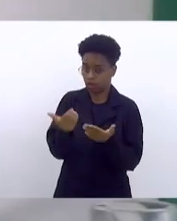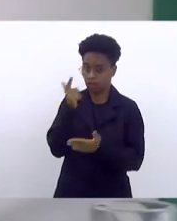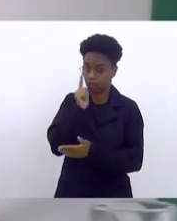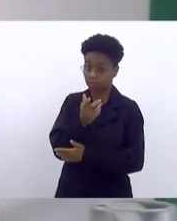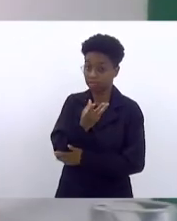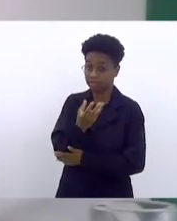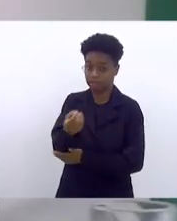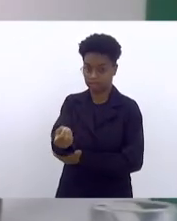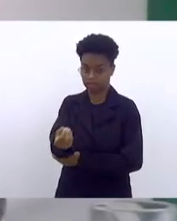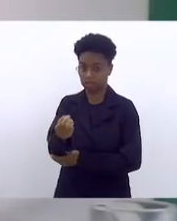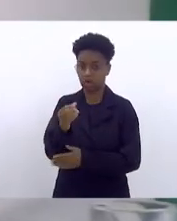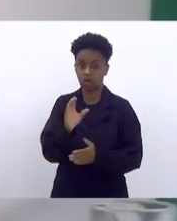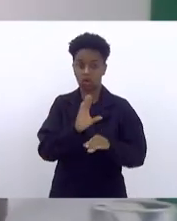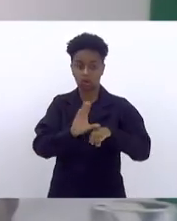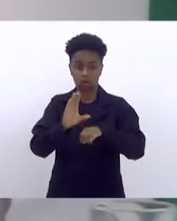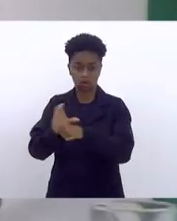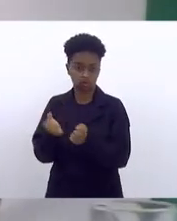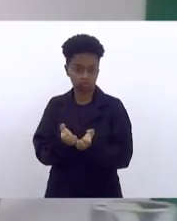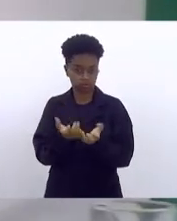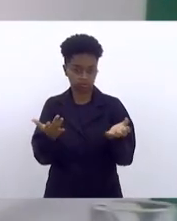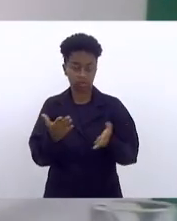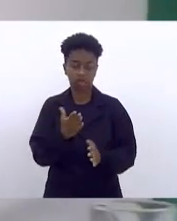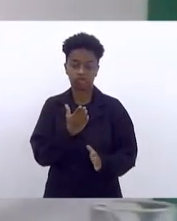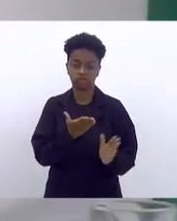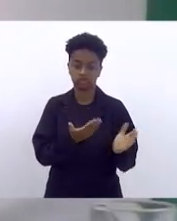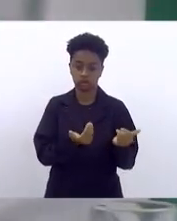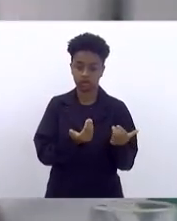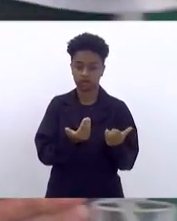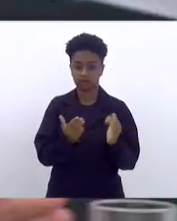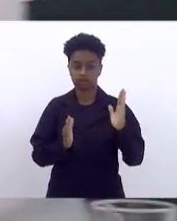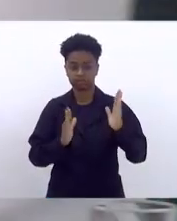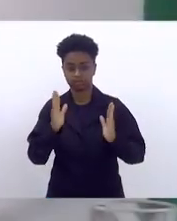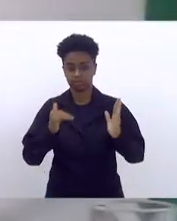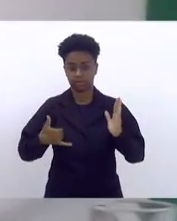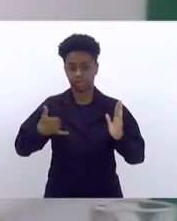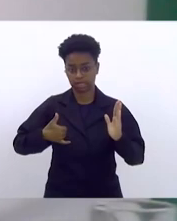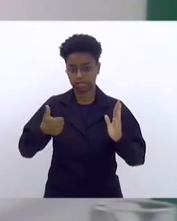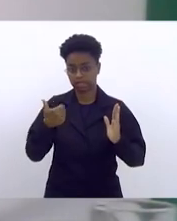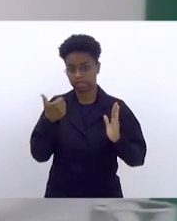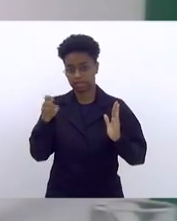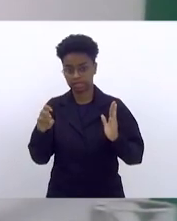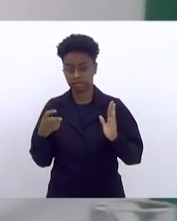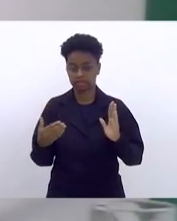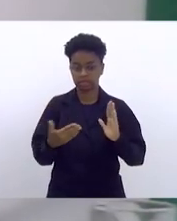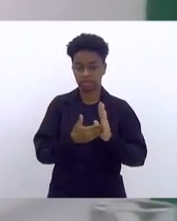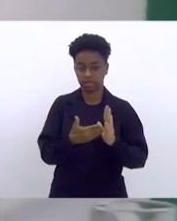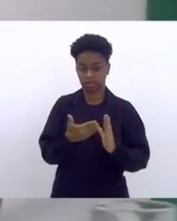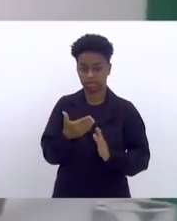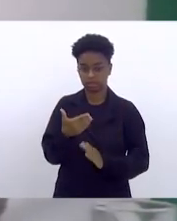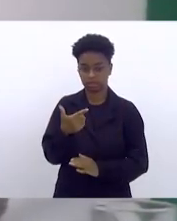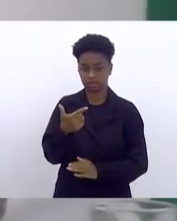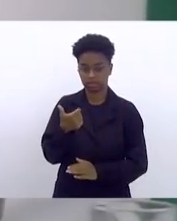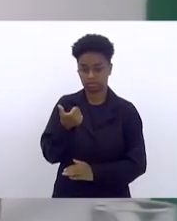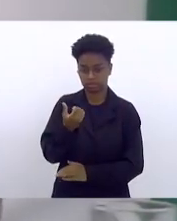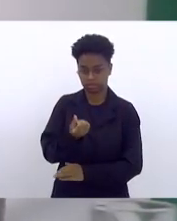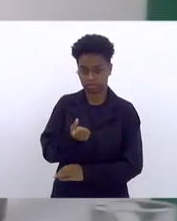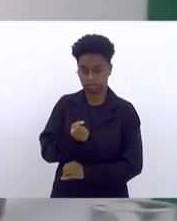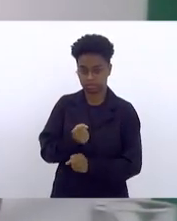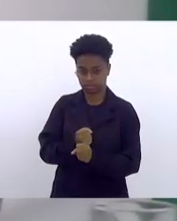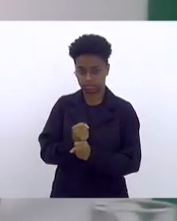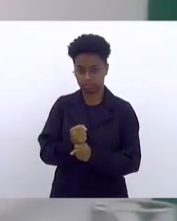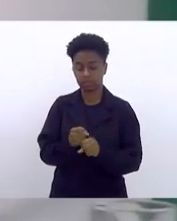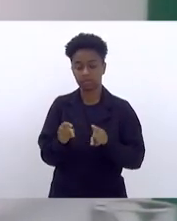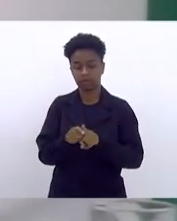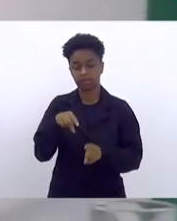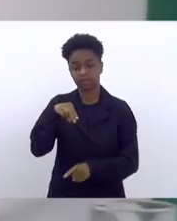estado são cursos de jovens de 15 a 16 anos presidente e Carla Machado nós temos lá também